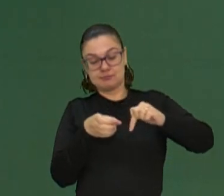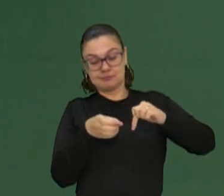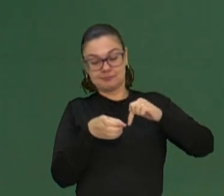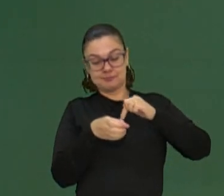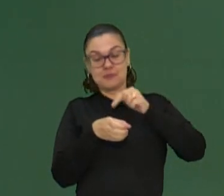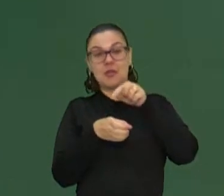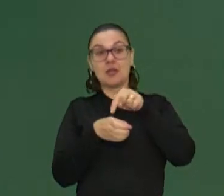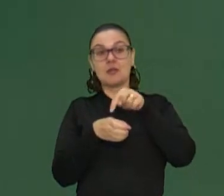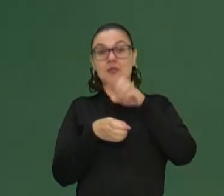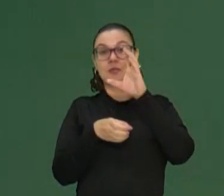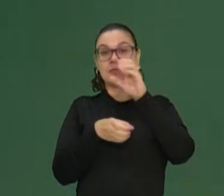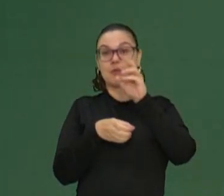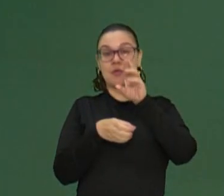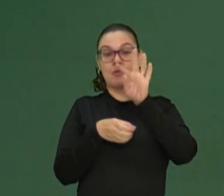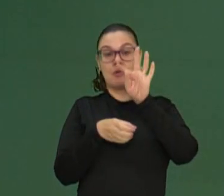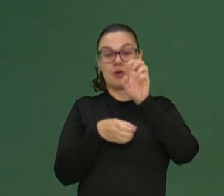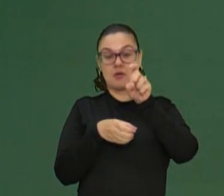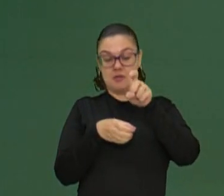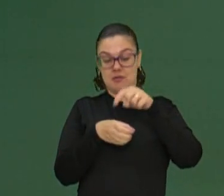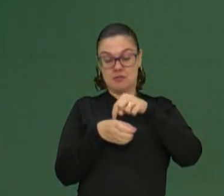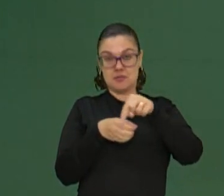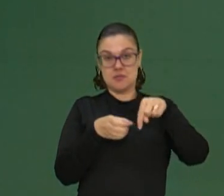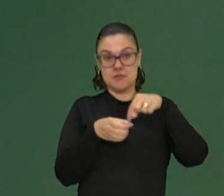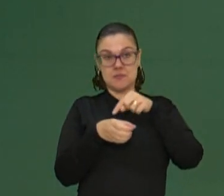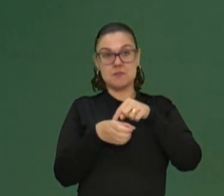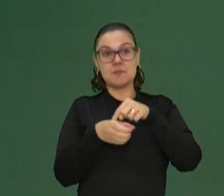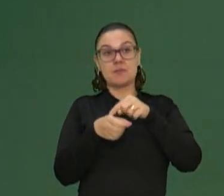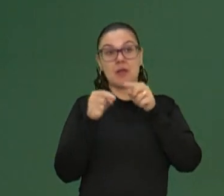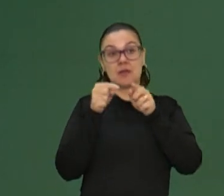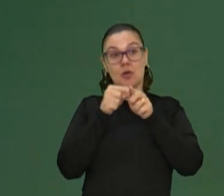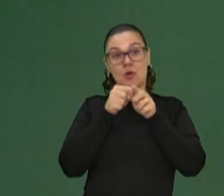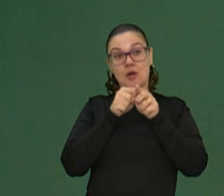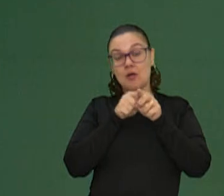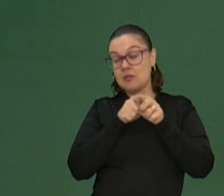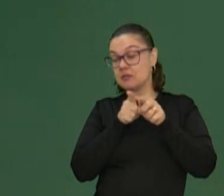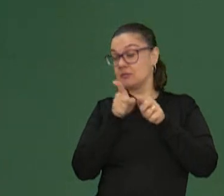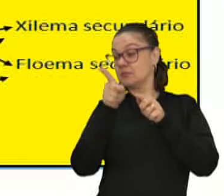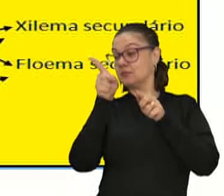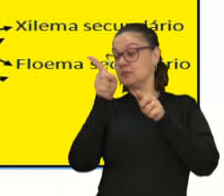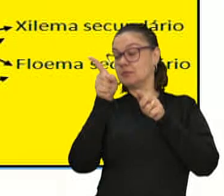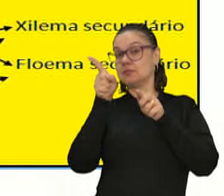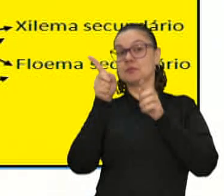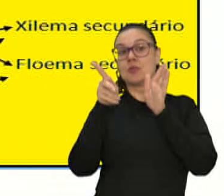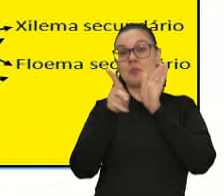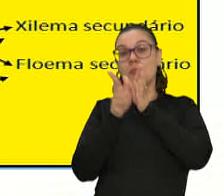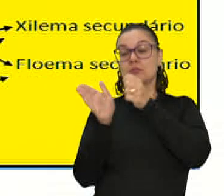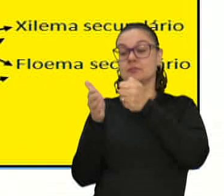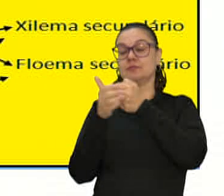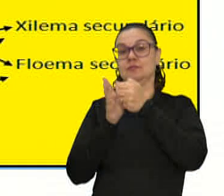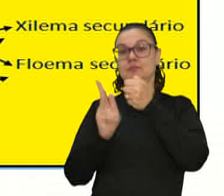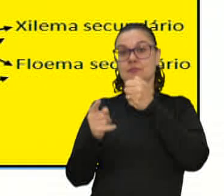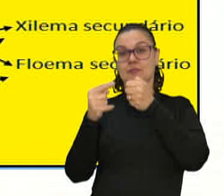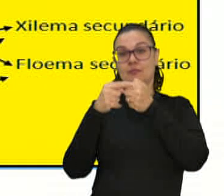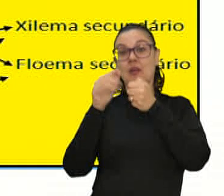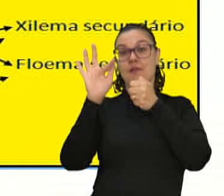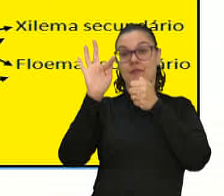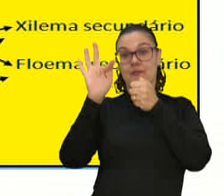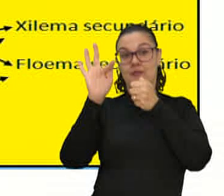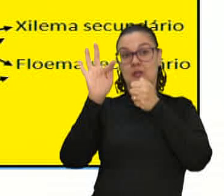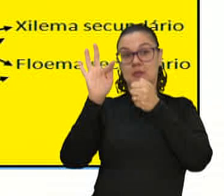externa, no córtex. A partir desse parênquima, revestimento.